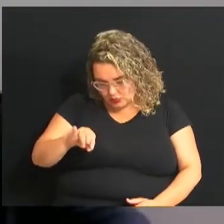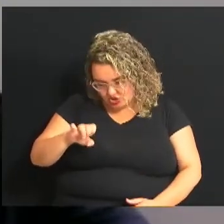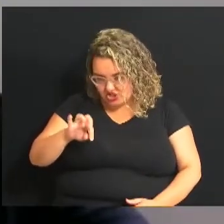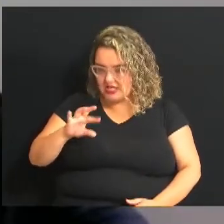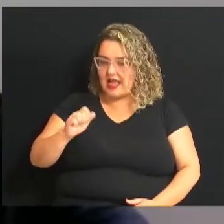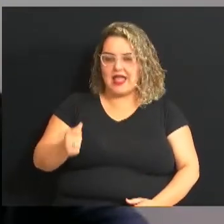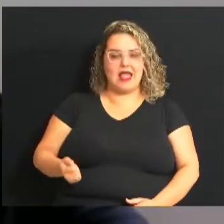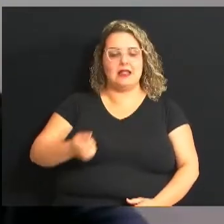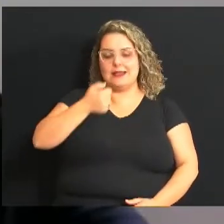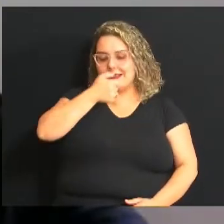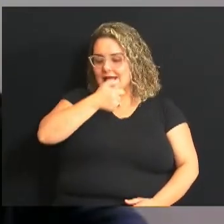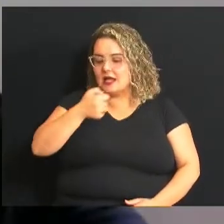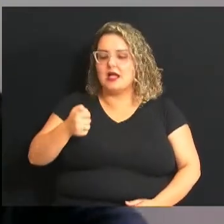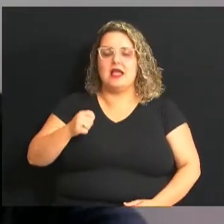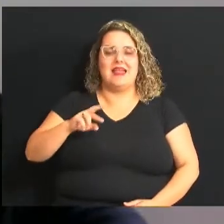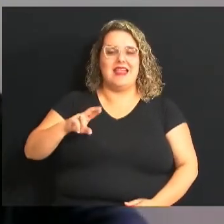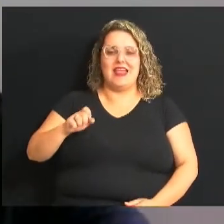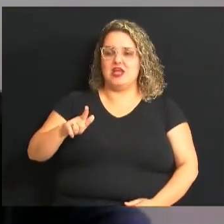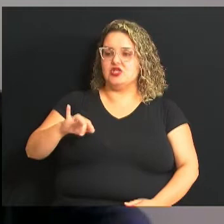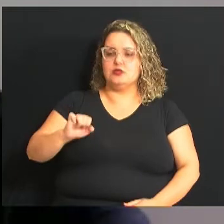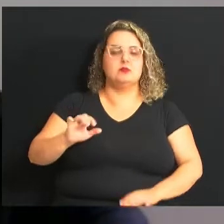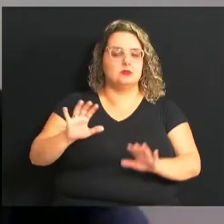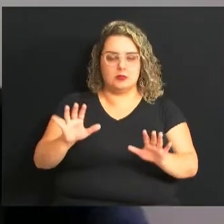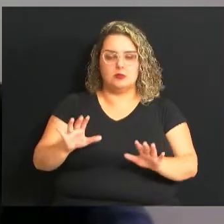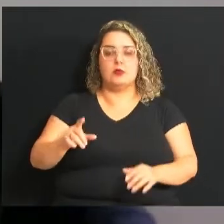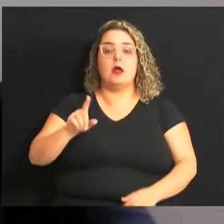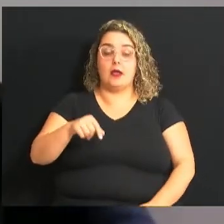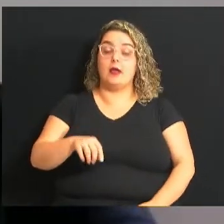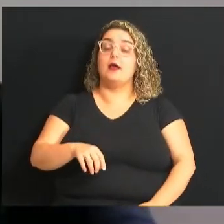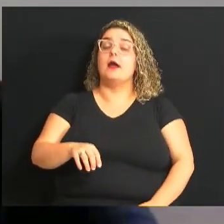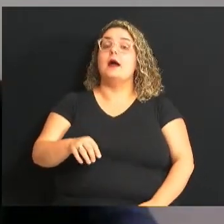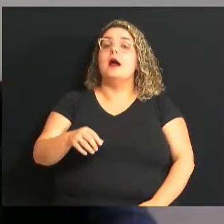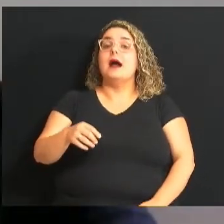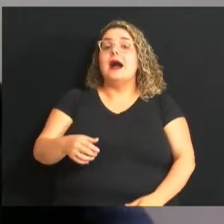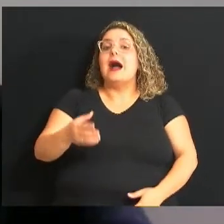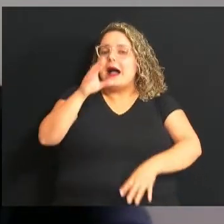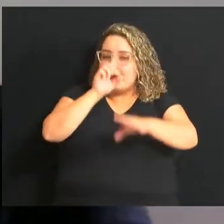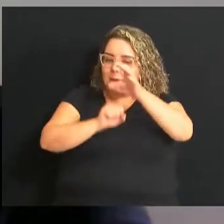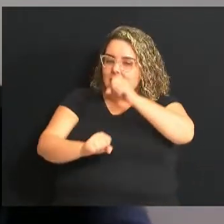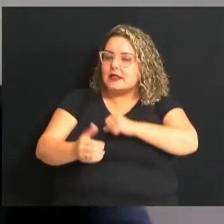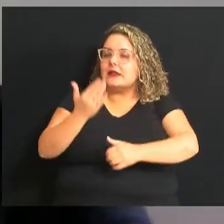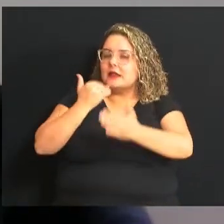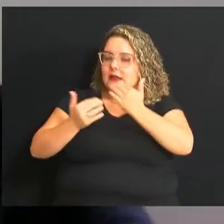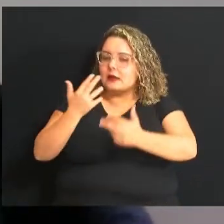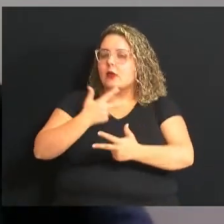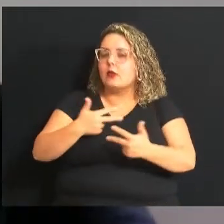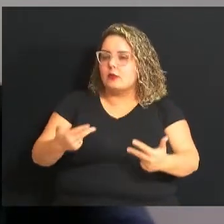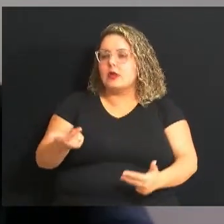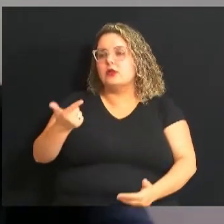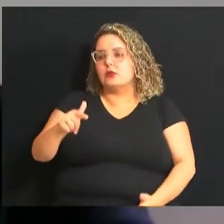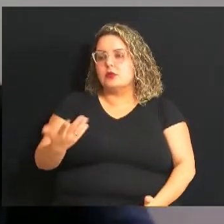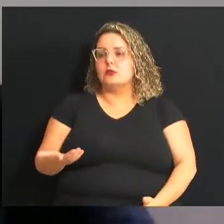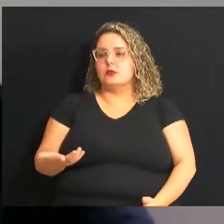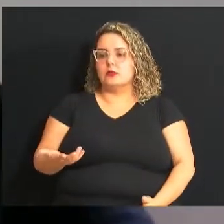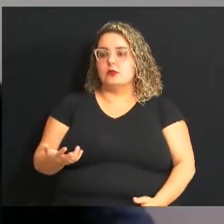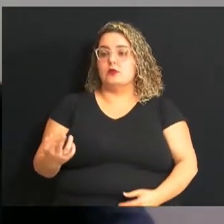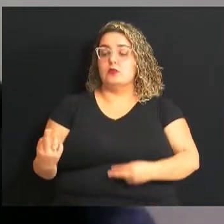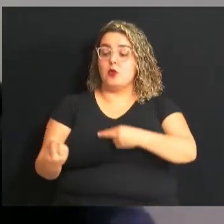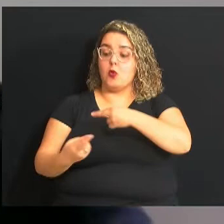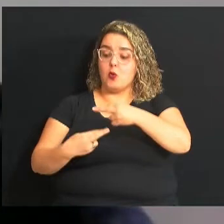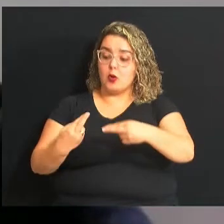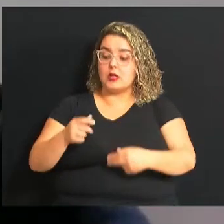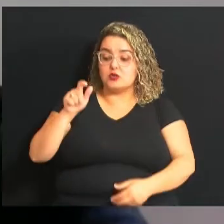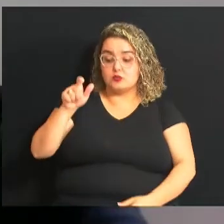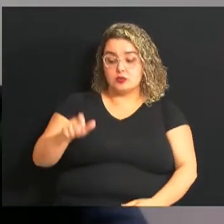Sim, a reeducação alimentar é mudar o relacionamento da pessoa com